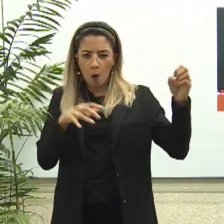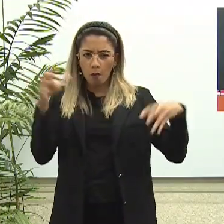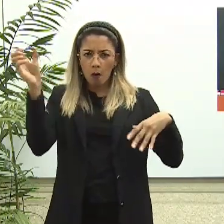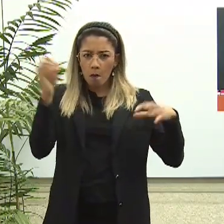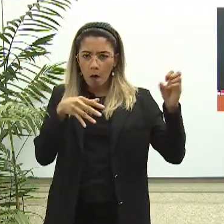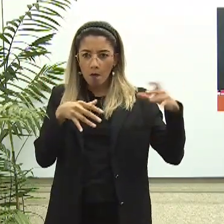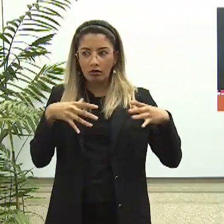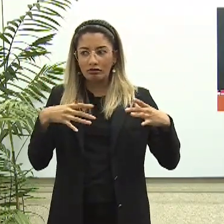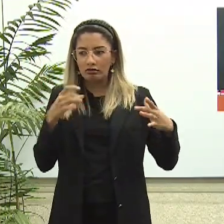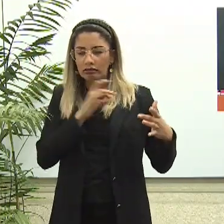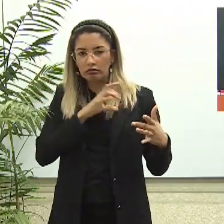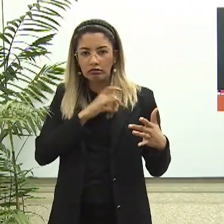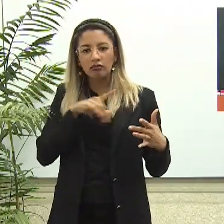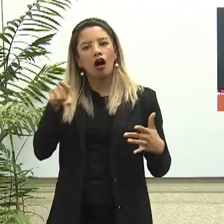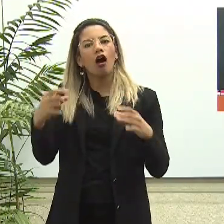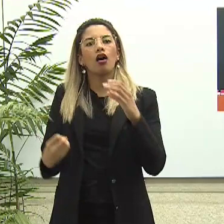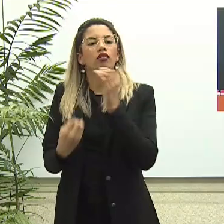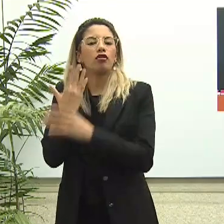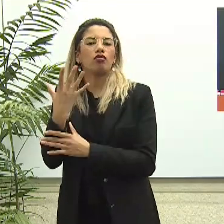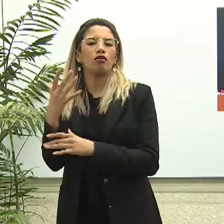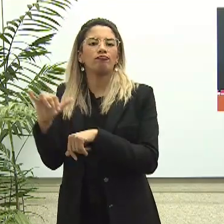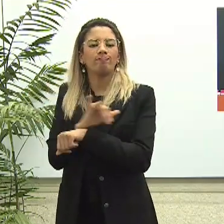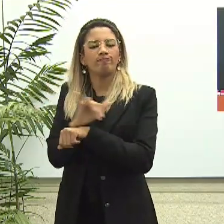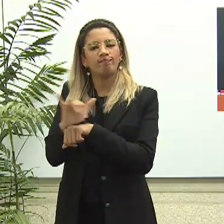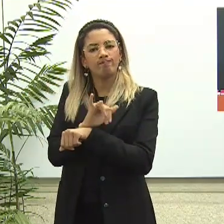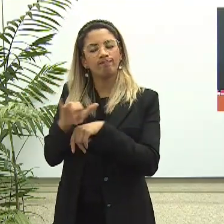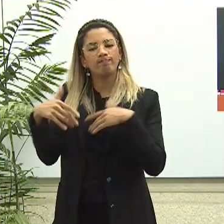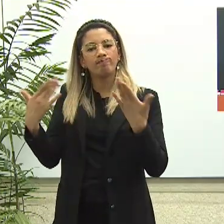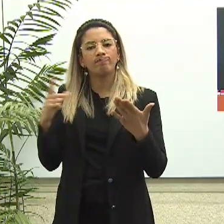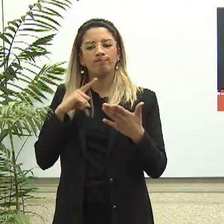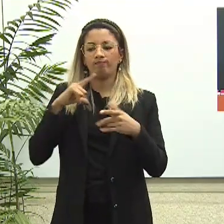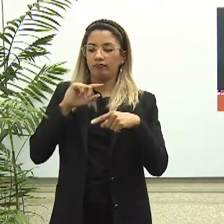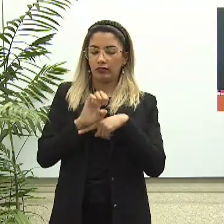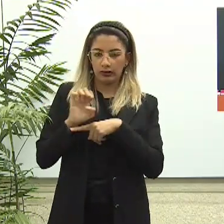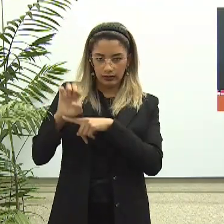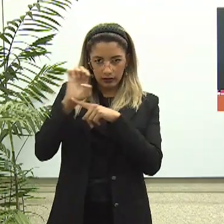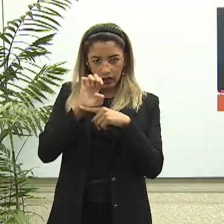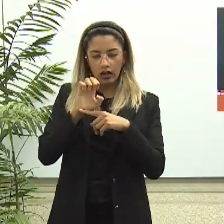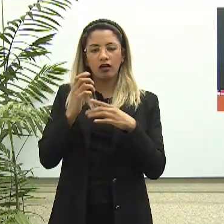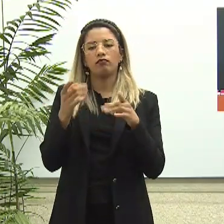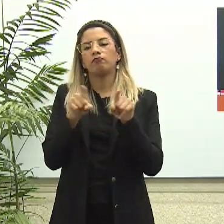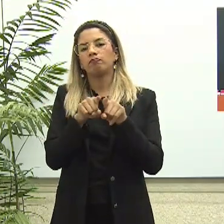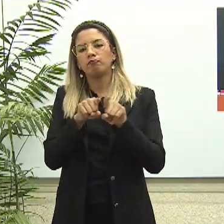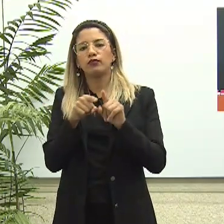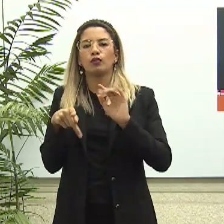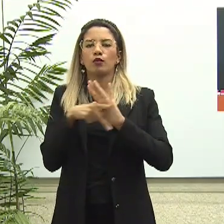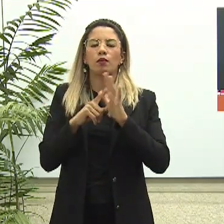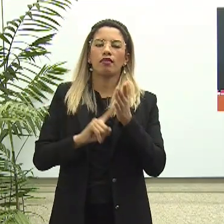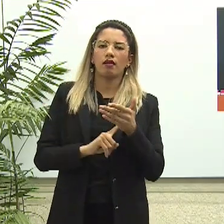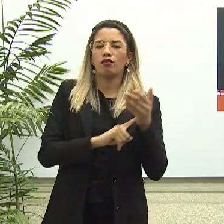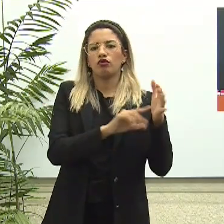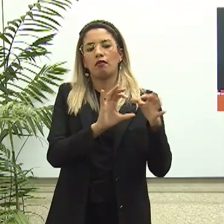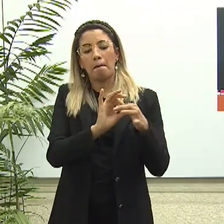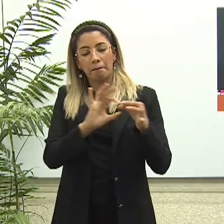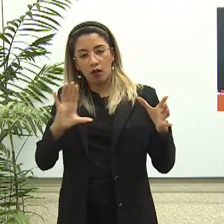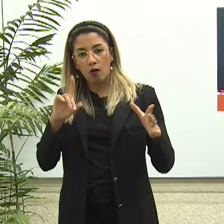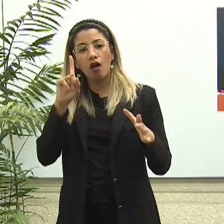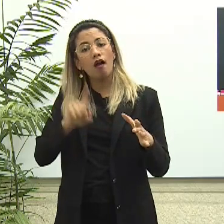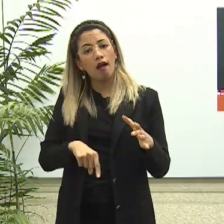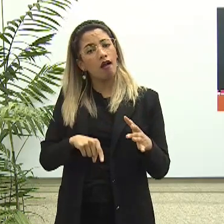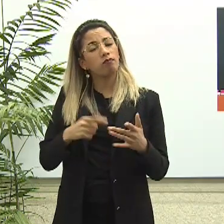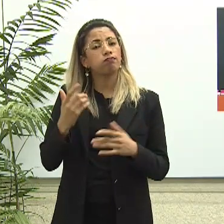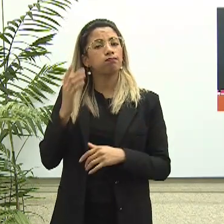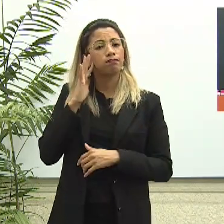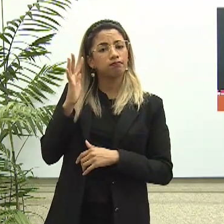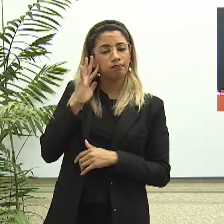então Eh essa desvinculação do Estado né e da produção tecnológica ela é uma ideologia que